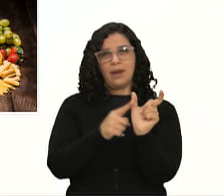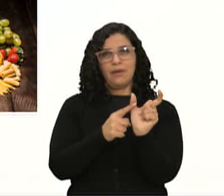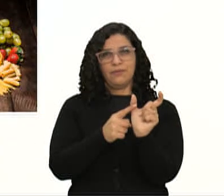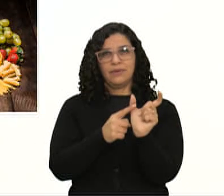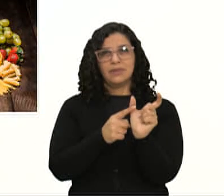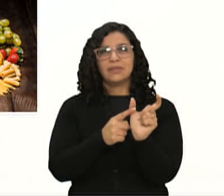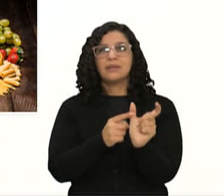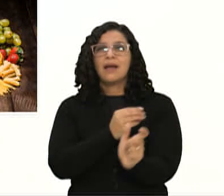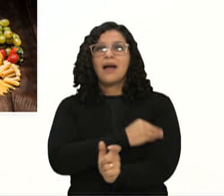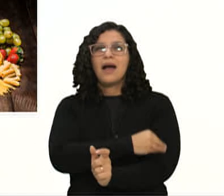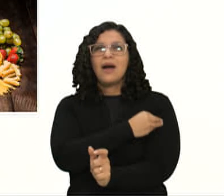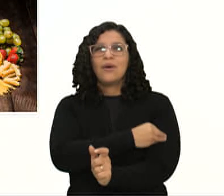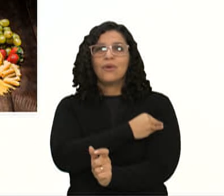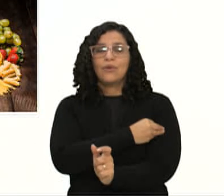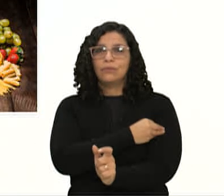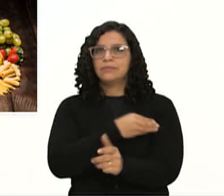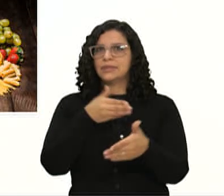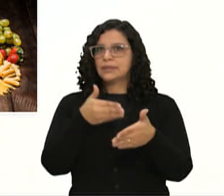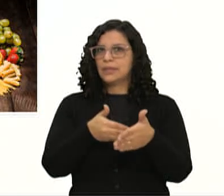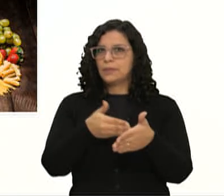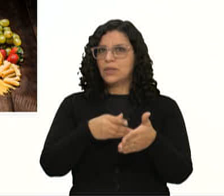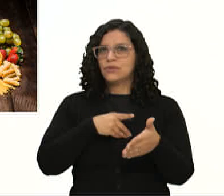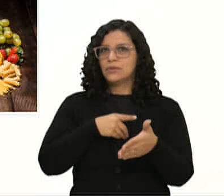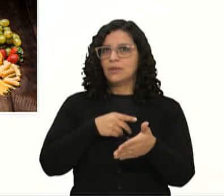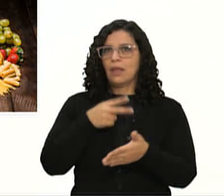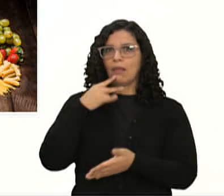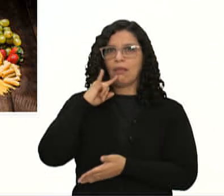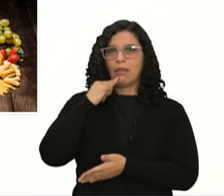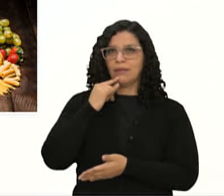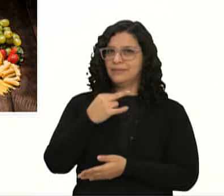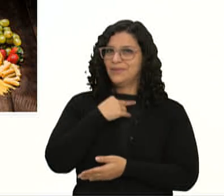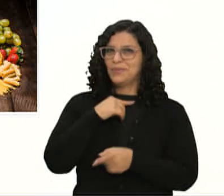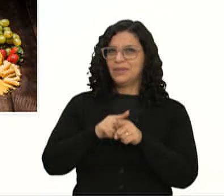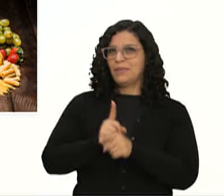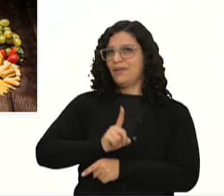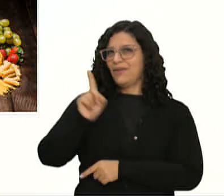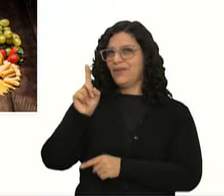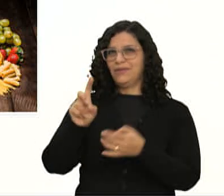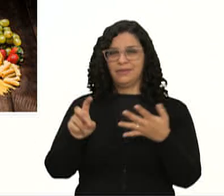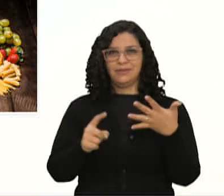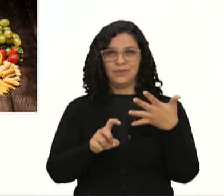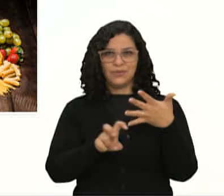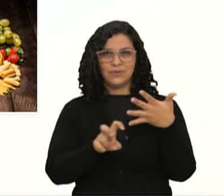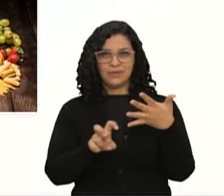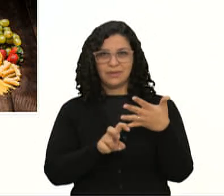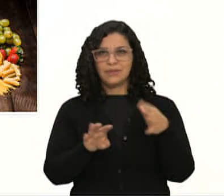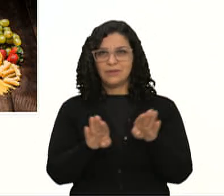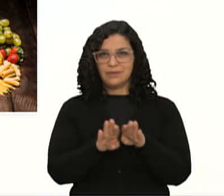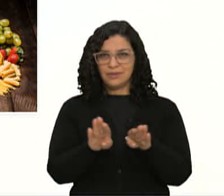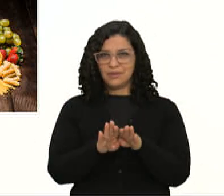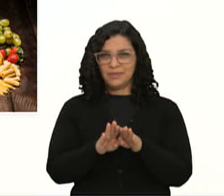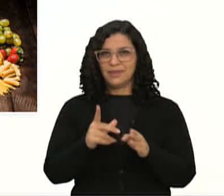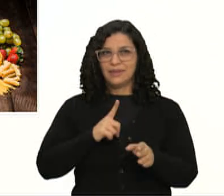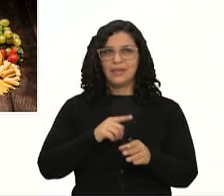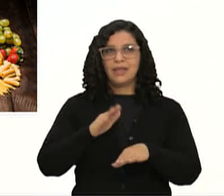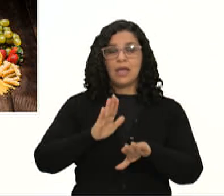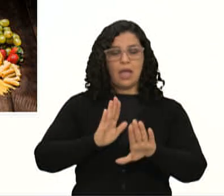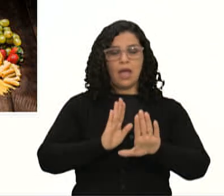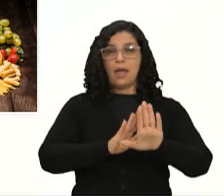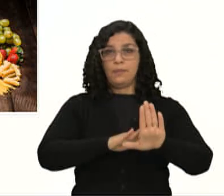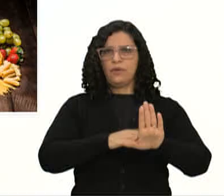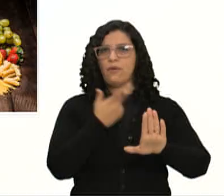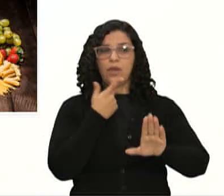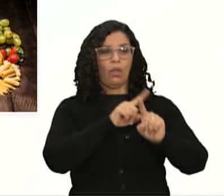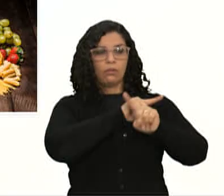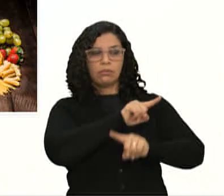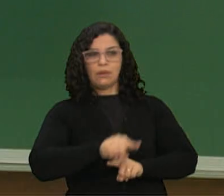Então, limite o uso de álcool. É a última figurinha lá onde nós temos um copo de bebida alcoólica e a mão lá dizendo que não, né?